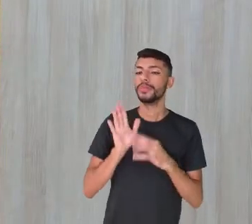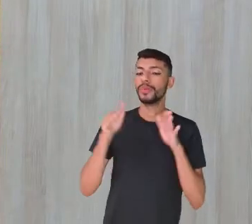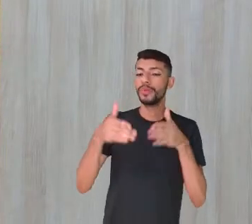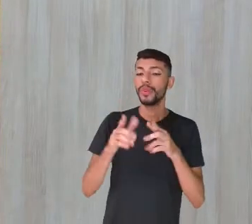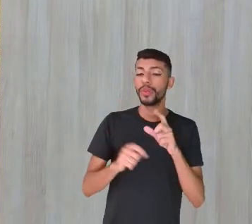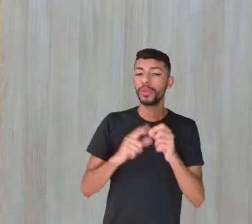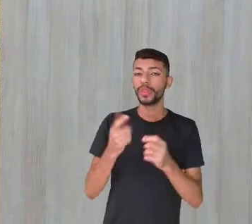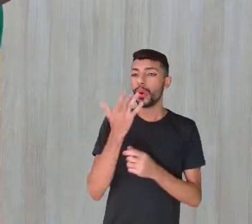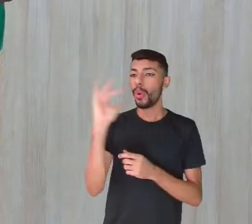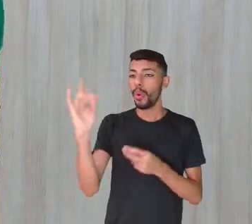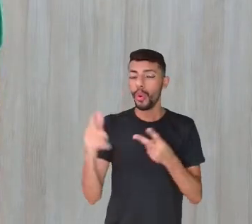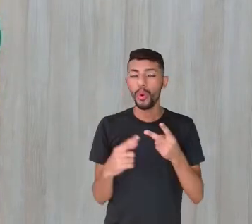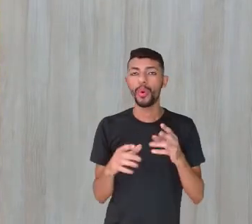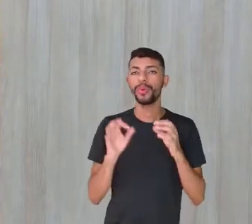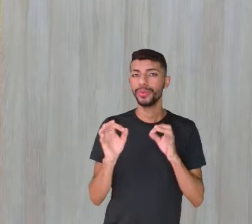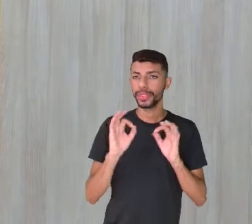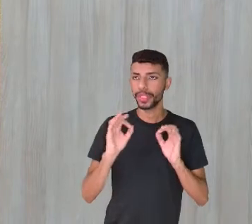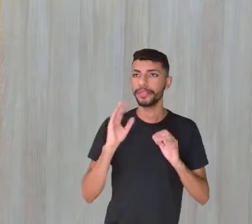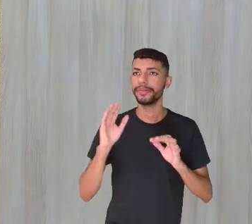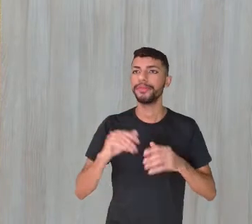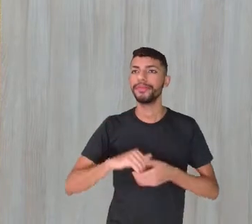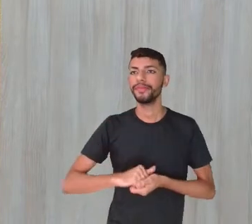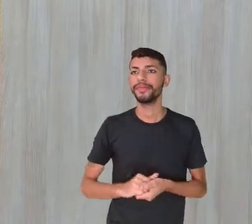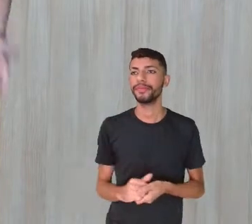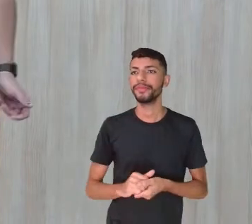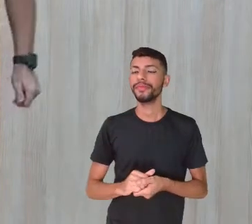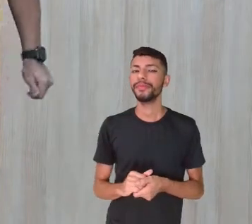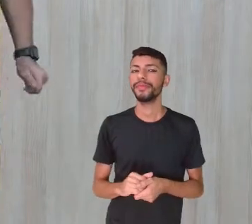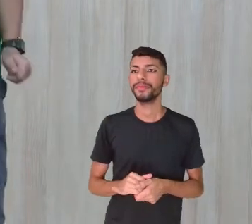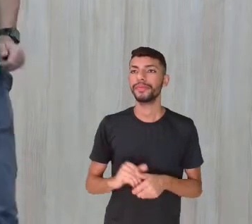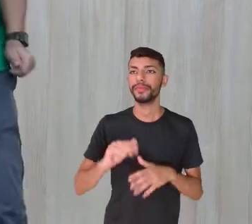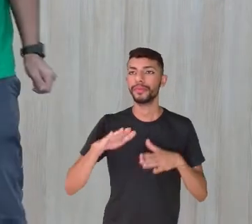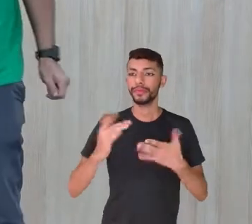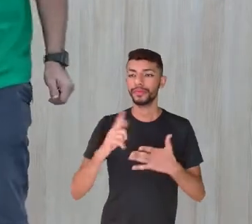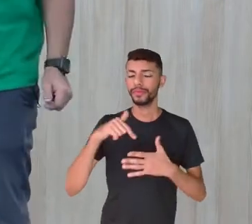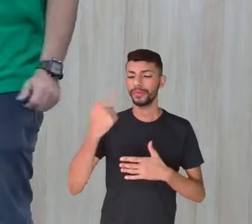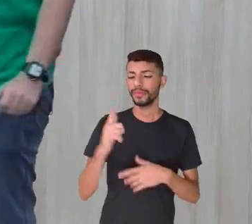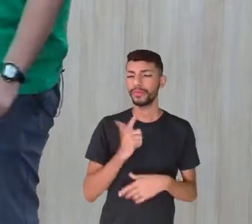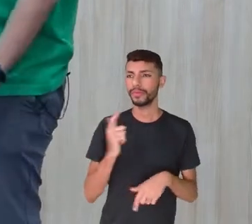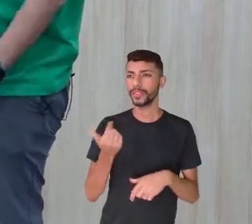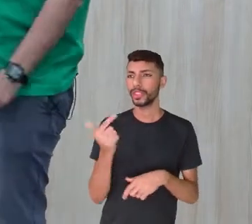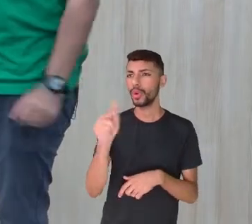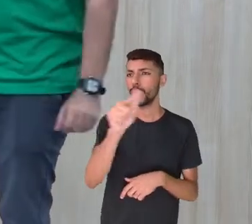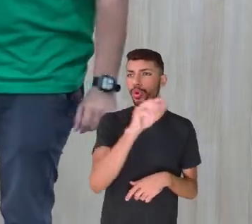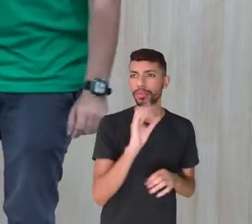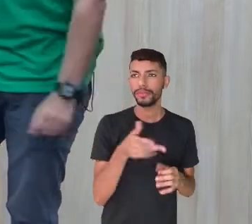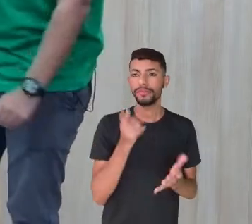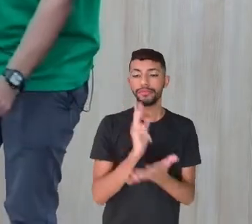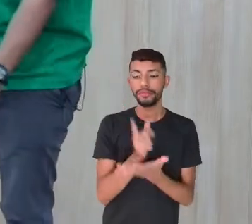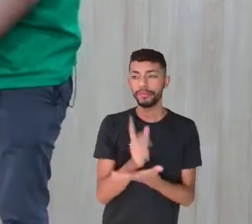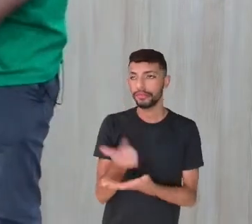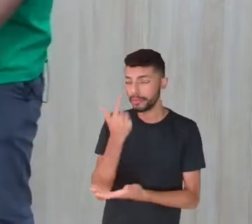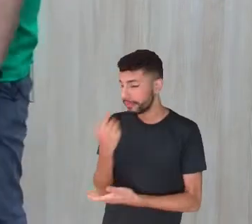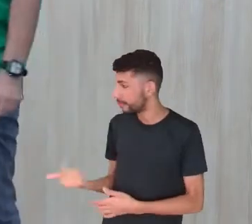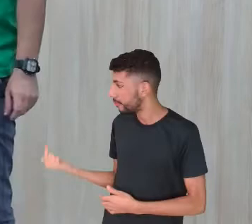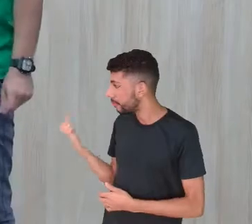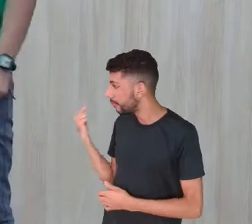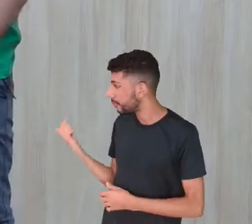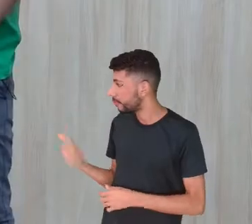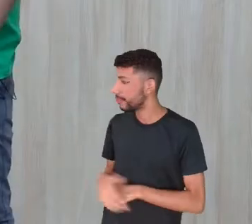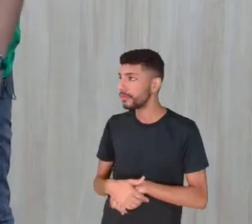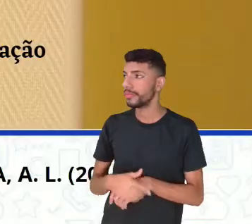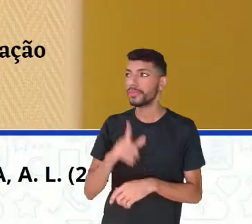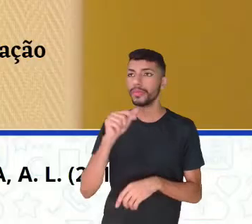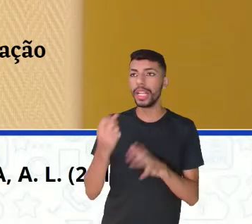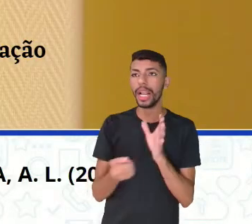ouro, né, os diamantes depois, enfim. E aí depois a gente vai ter outras atividades. Continuando a linha do tempo, né, vai